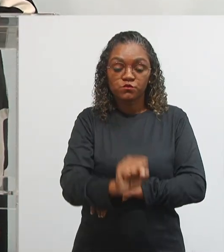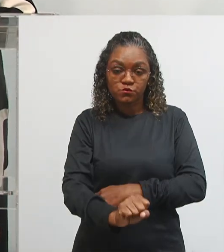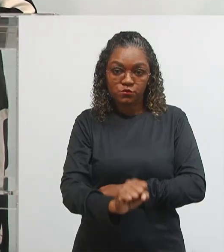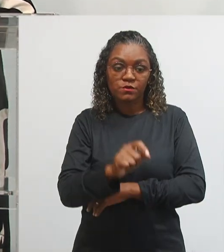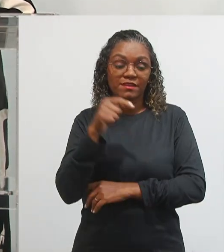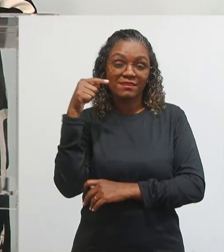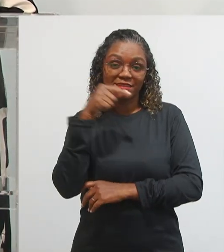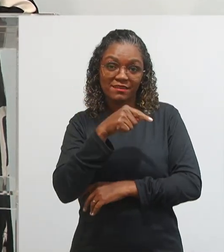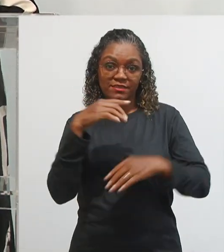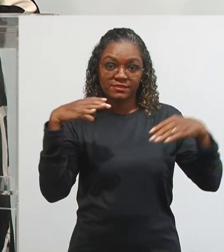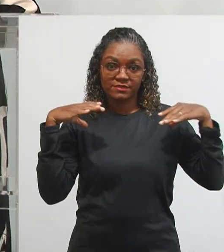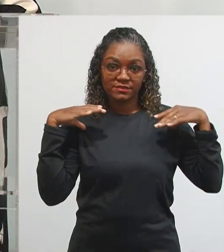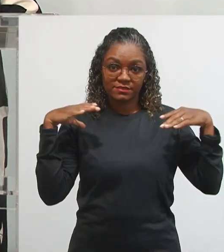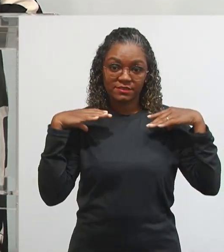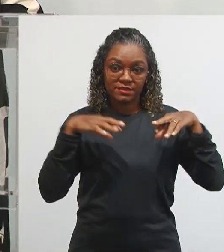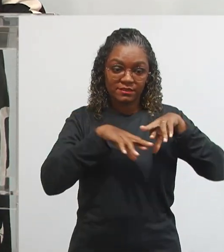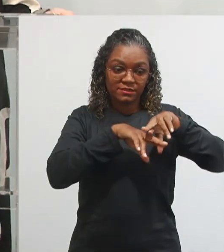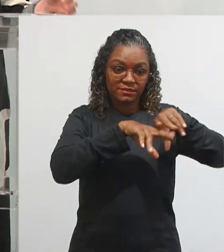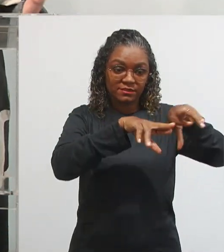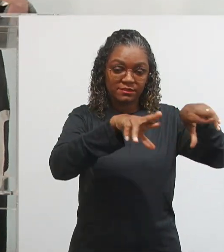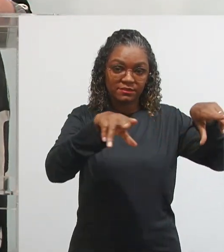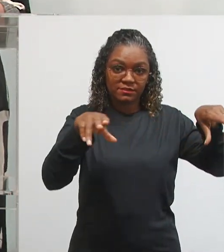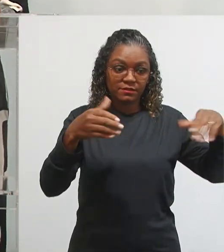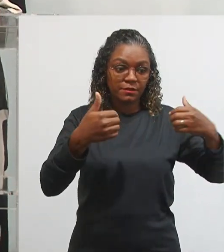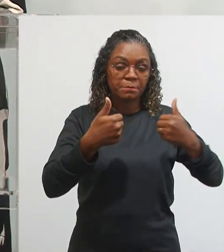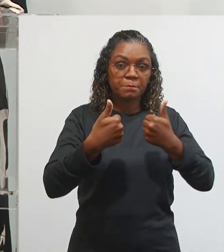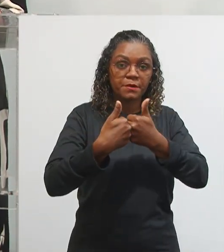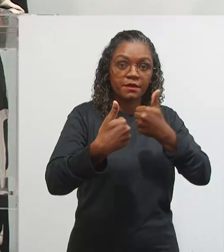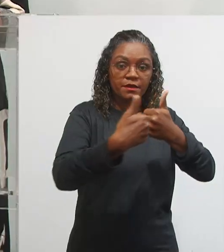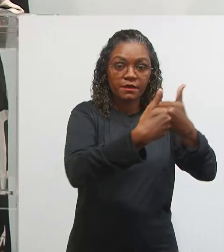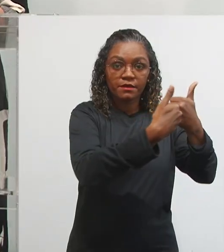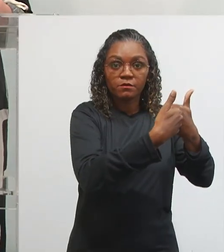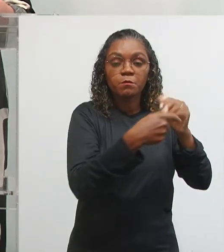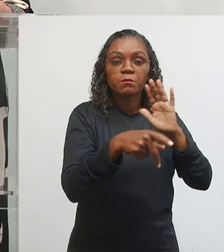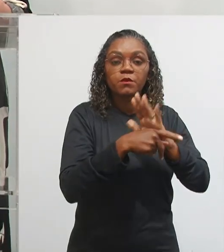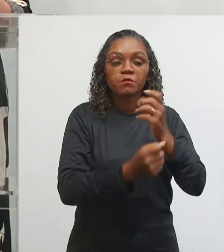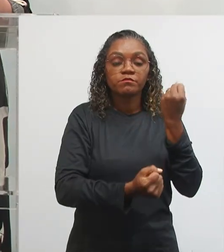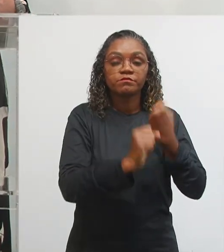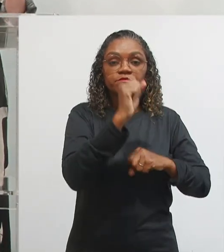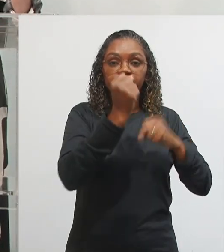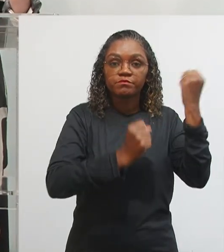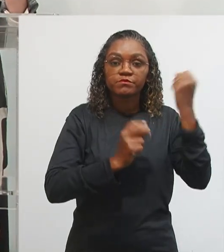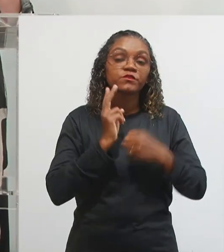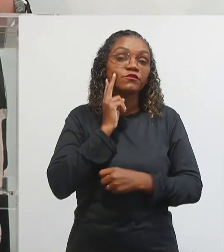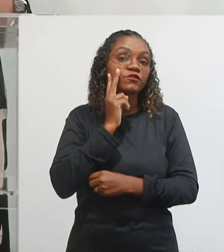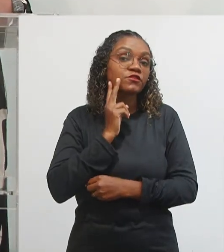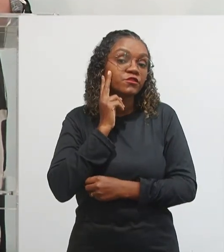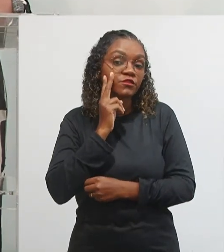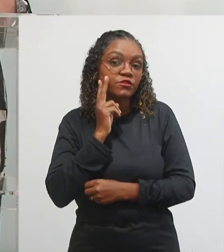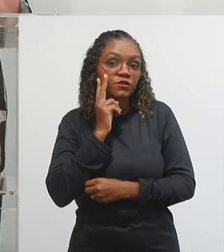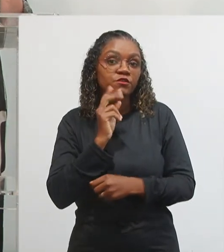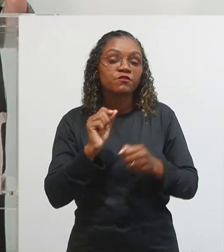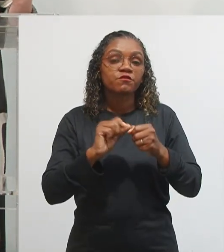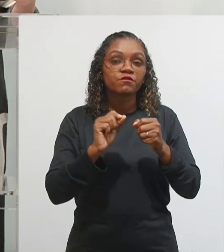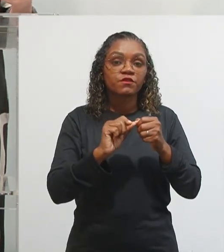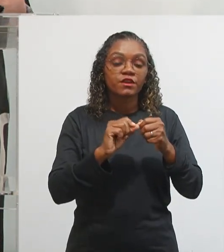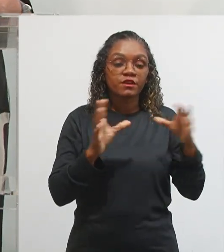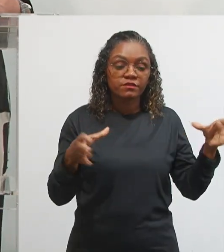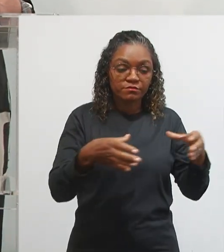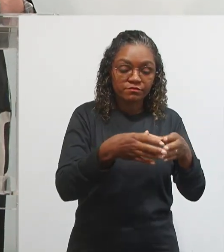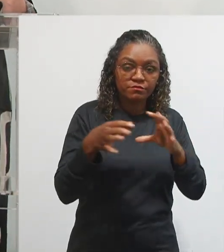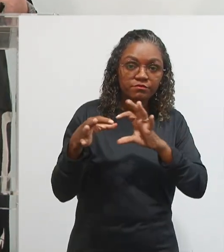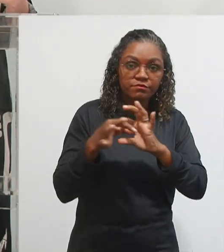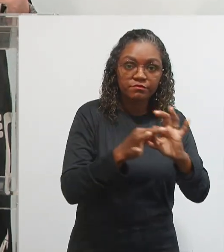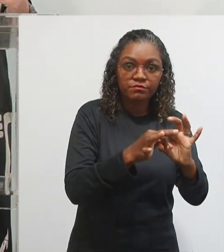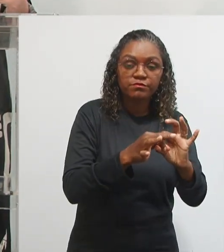várias cidades próximas que têm produção de vinho, elas se reuniram, então o poder público dessas